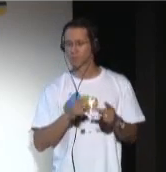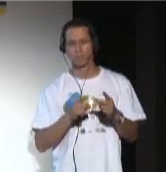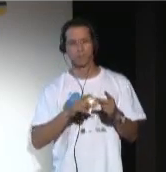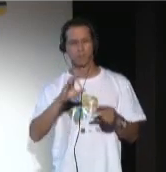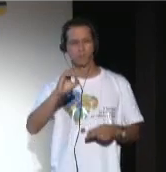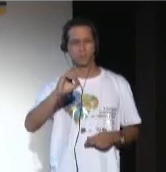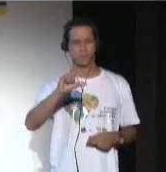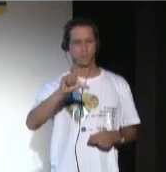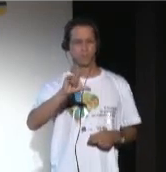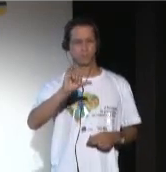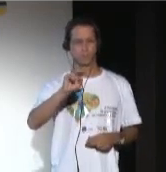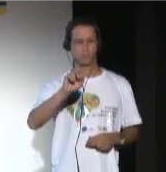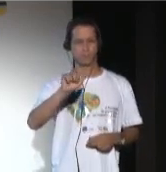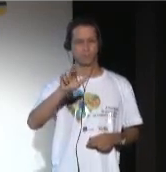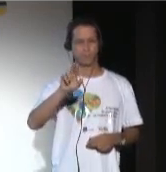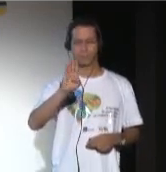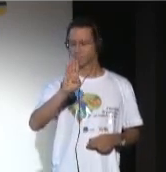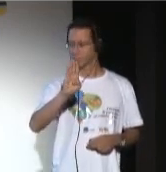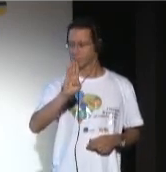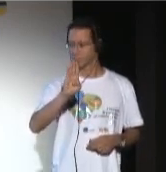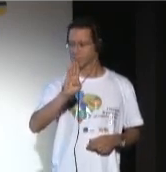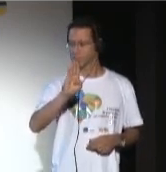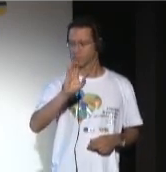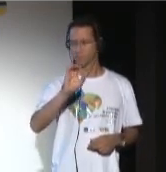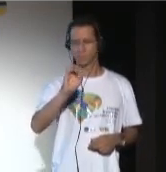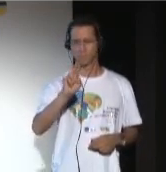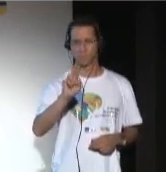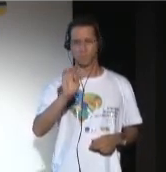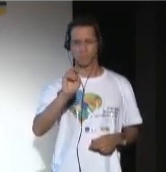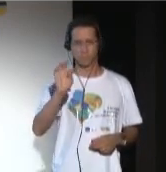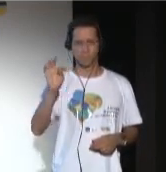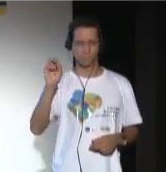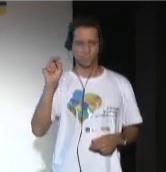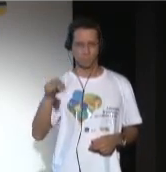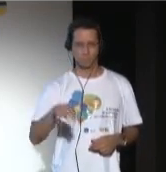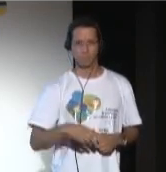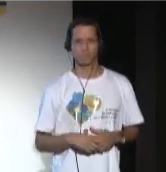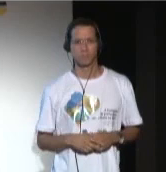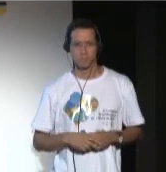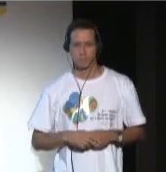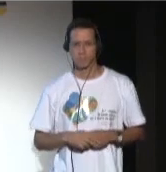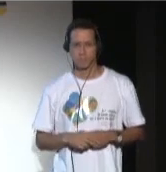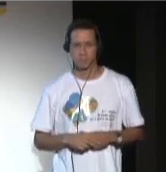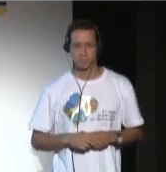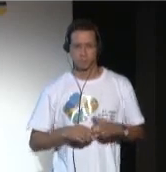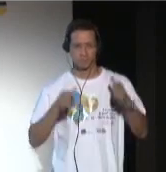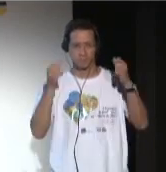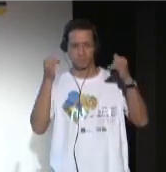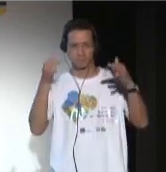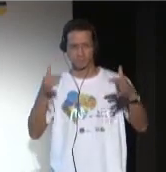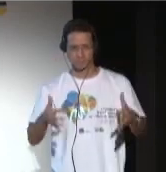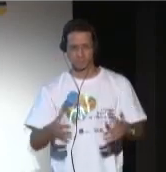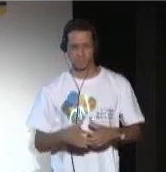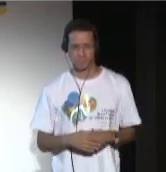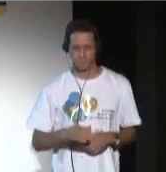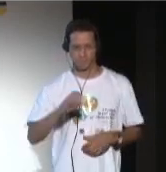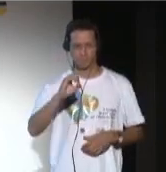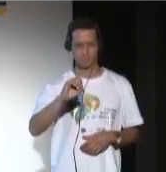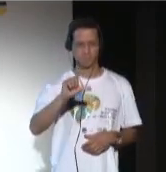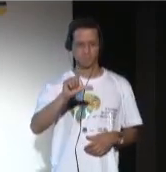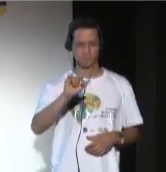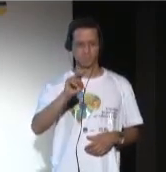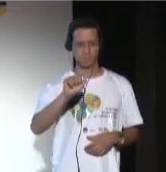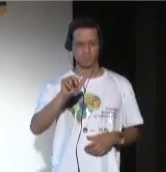Button. É o meu xará. Ele é Oliver também. Bom, vou falar um pouco sobre, então, o Oliver Button e a